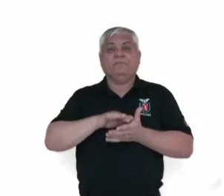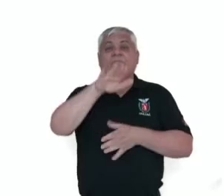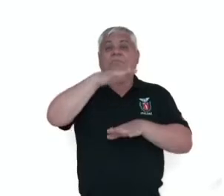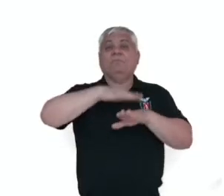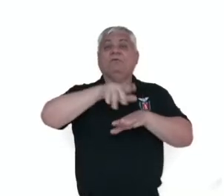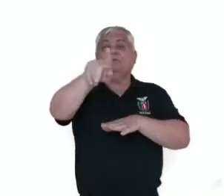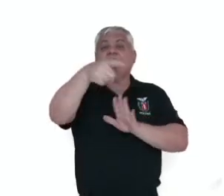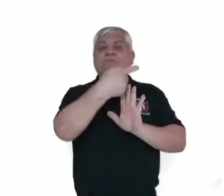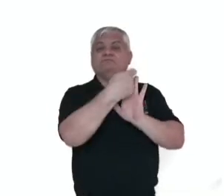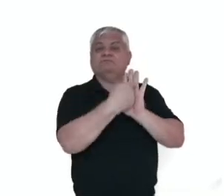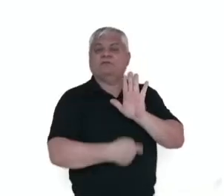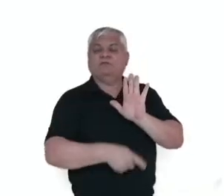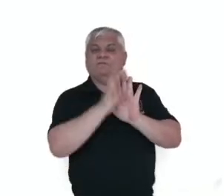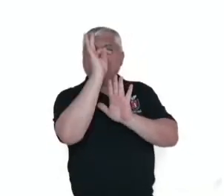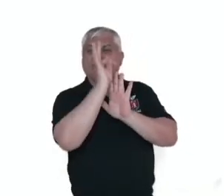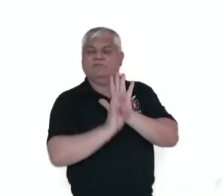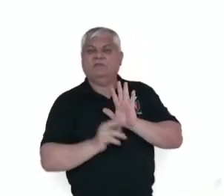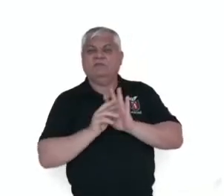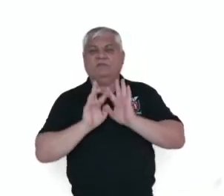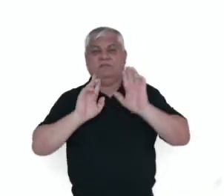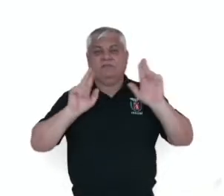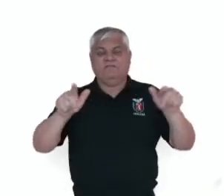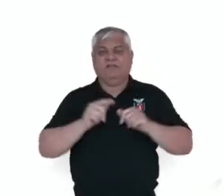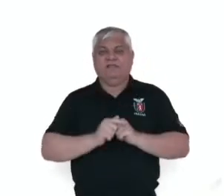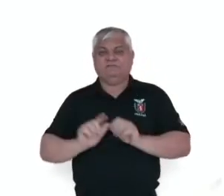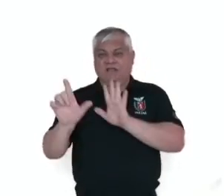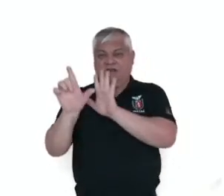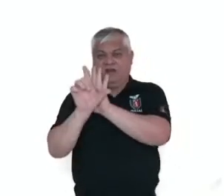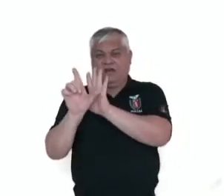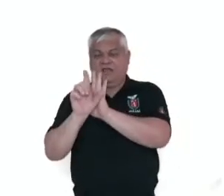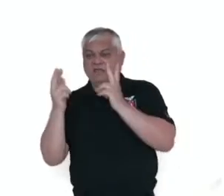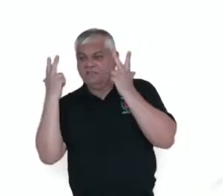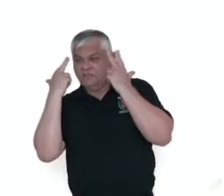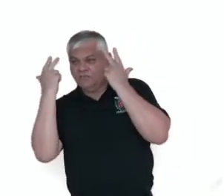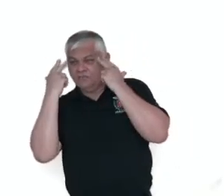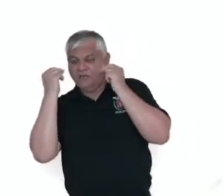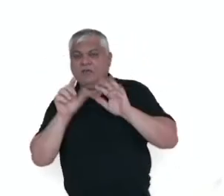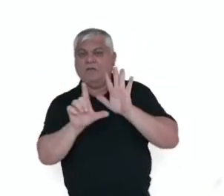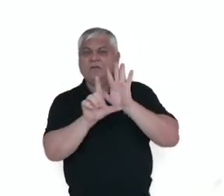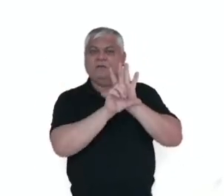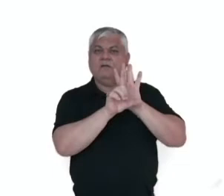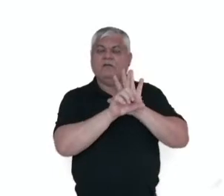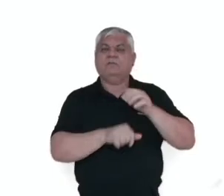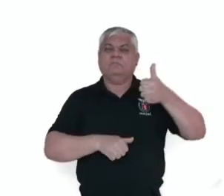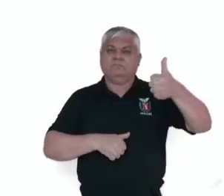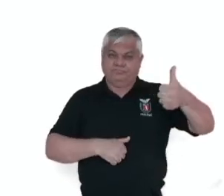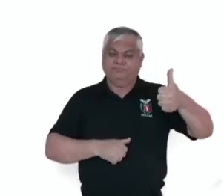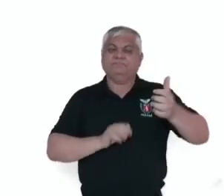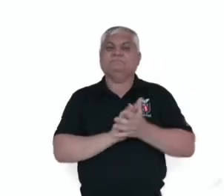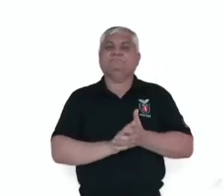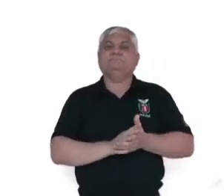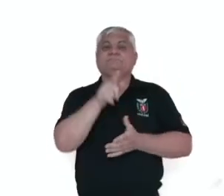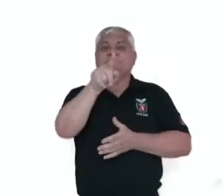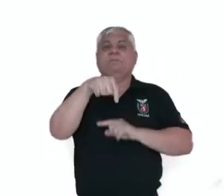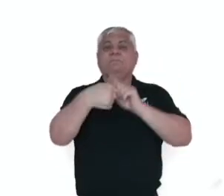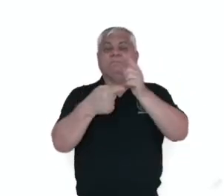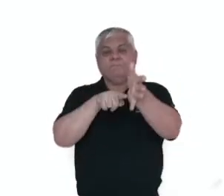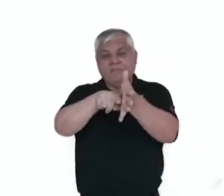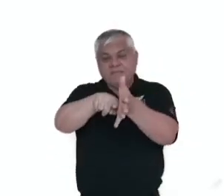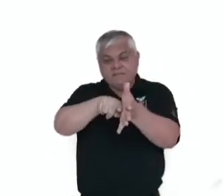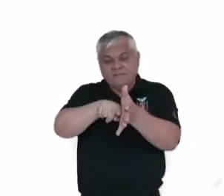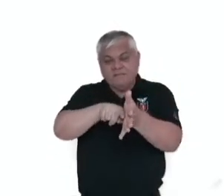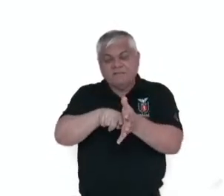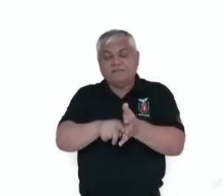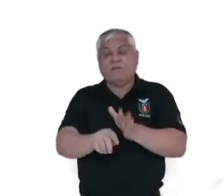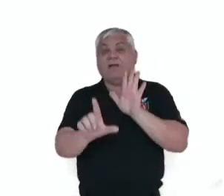texto diferenciando as leis naturais e as leis positivas. Em seguida, pesquise uma lei